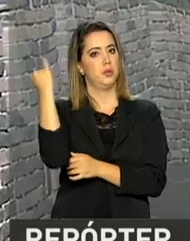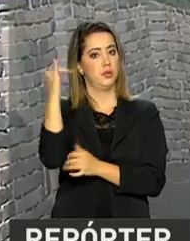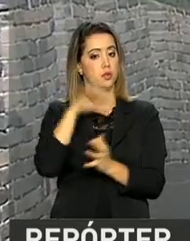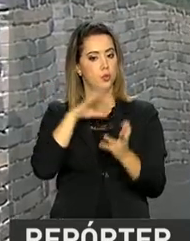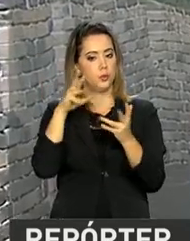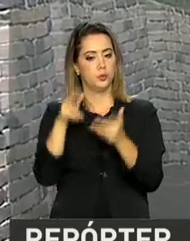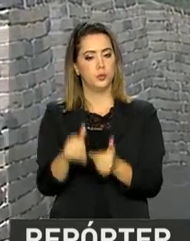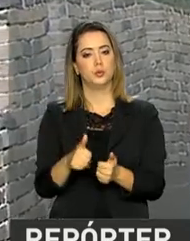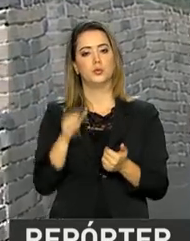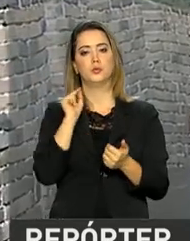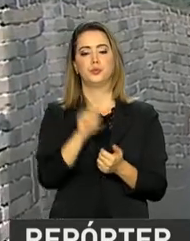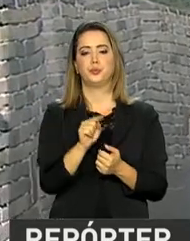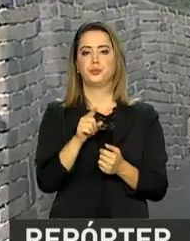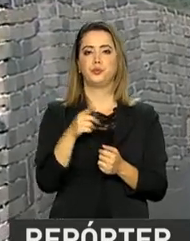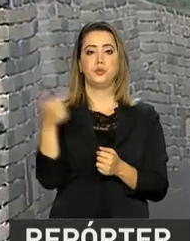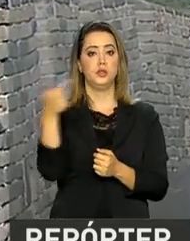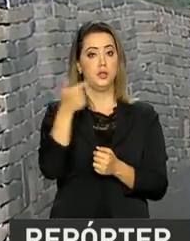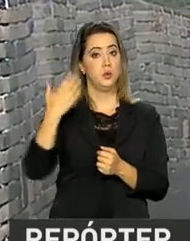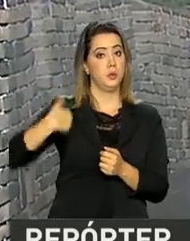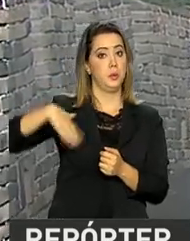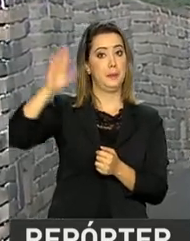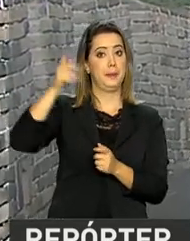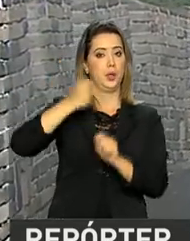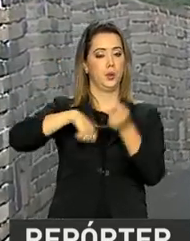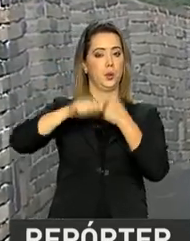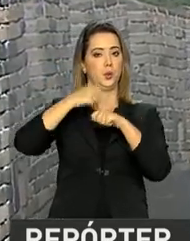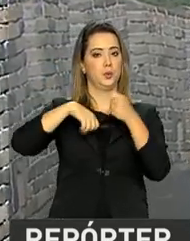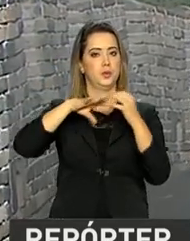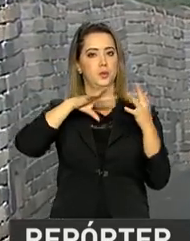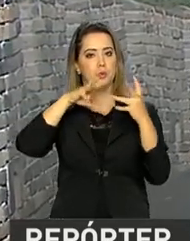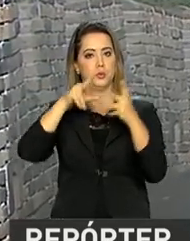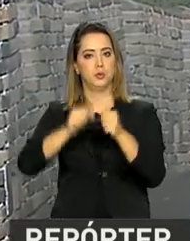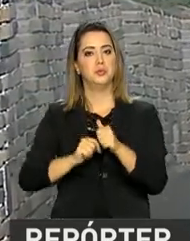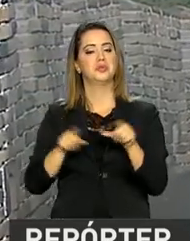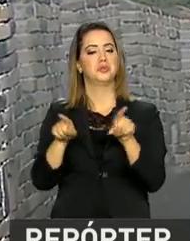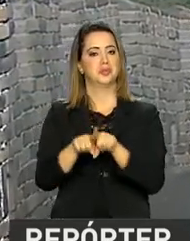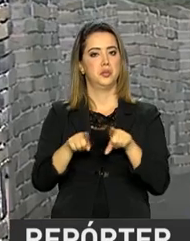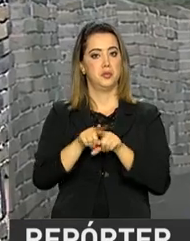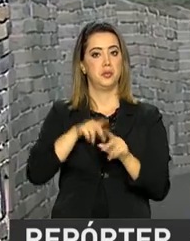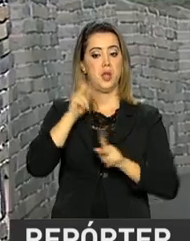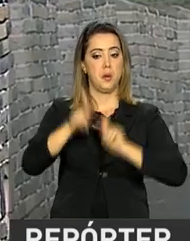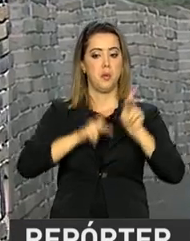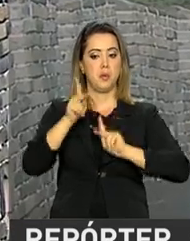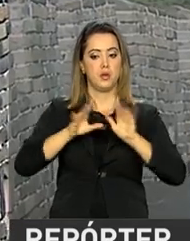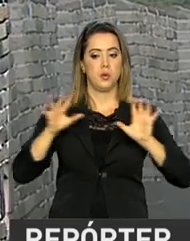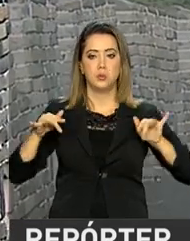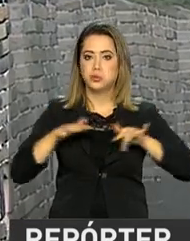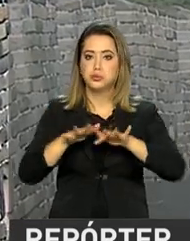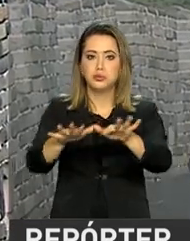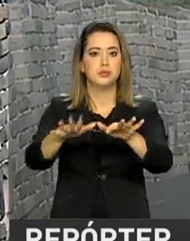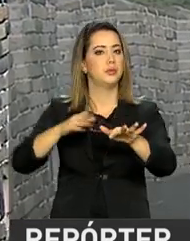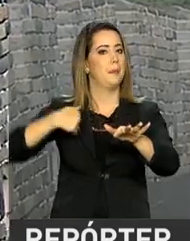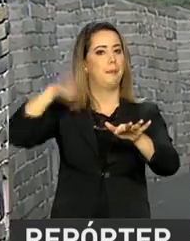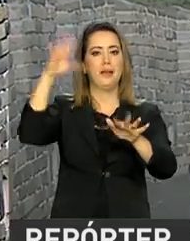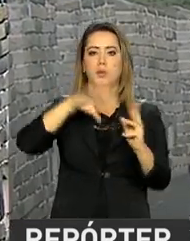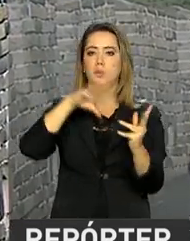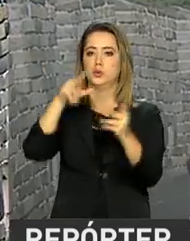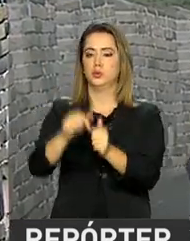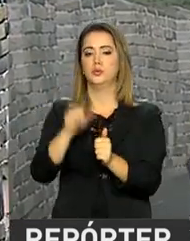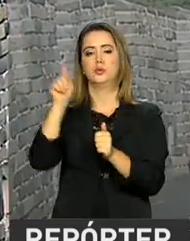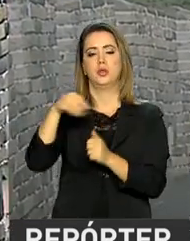global segunda maior economia do mundo ea maior população do planeta o país asiático tem papel fundamental